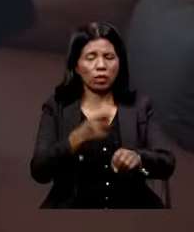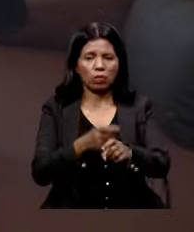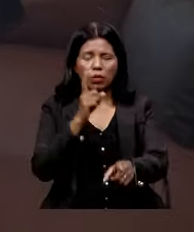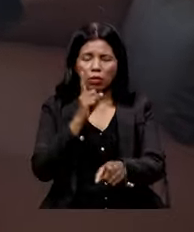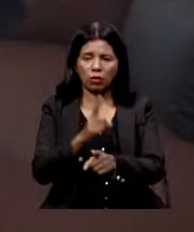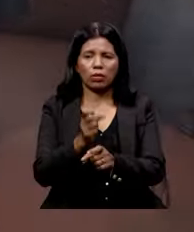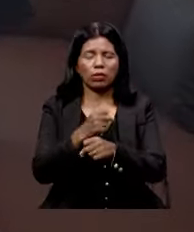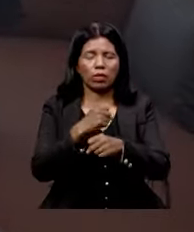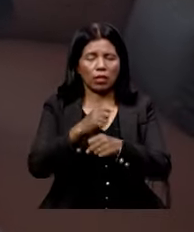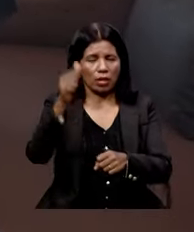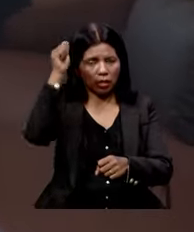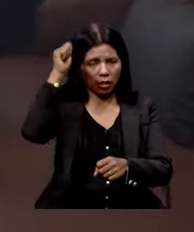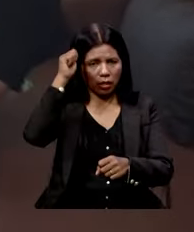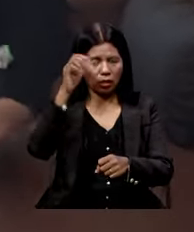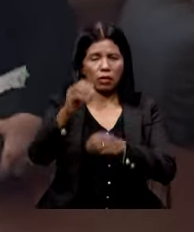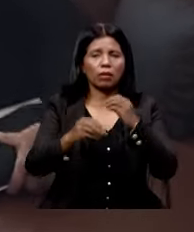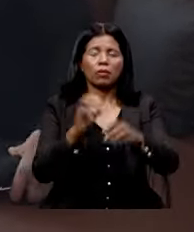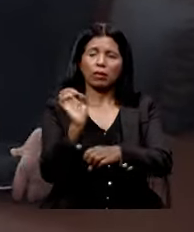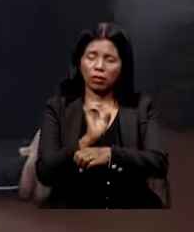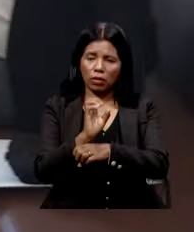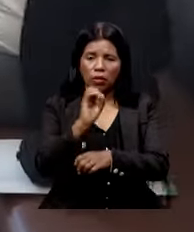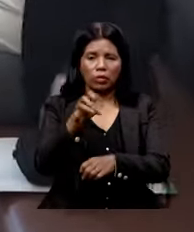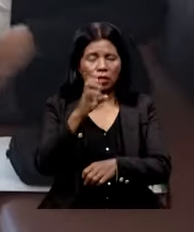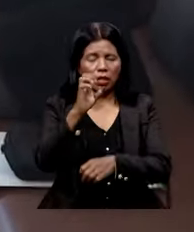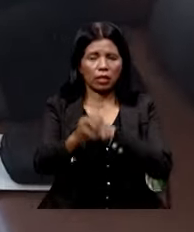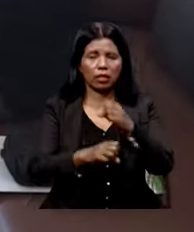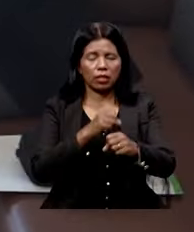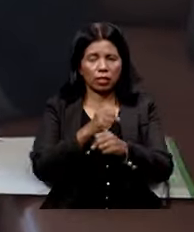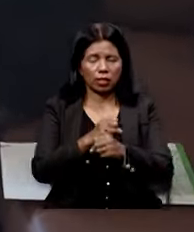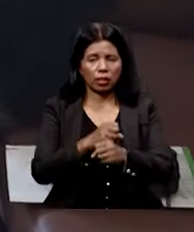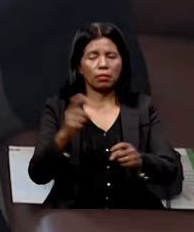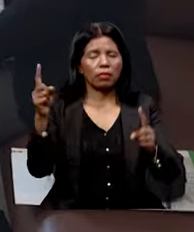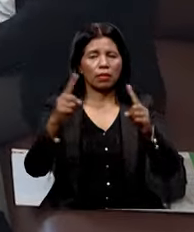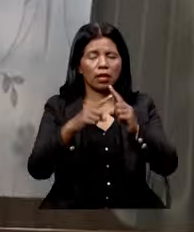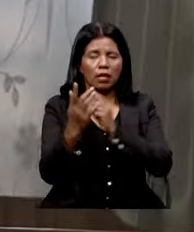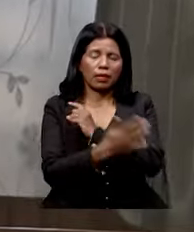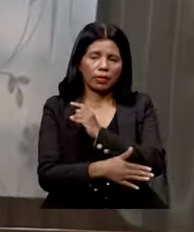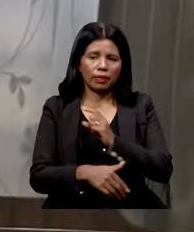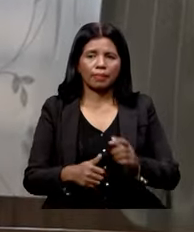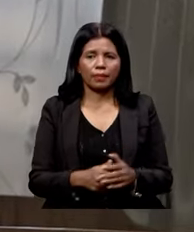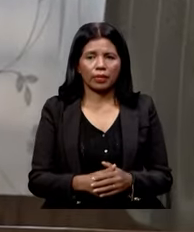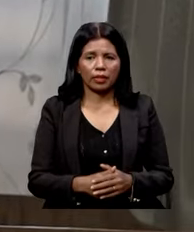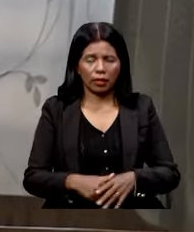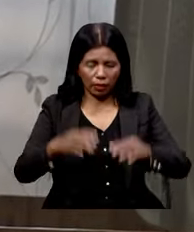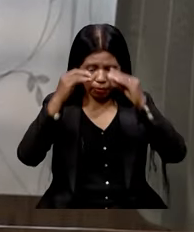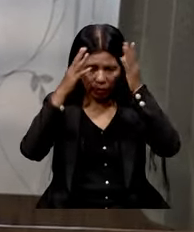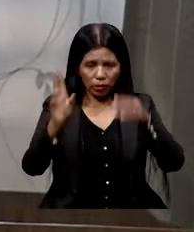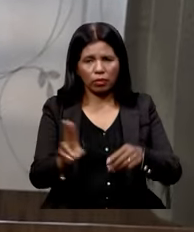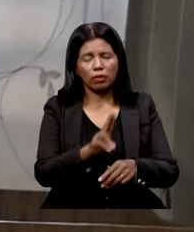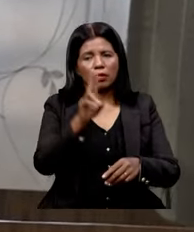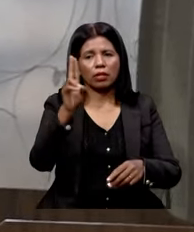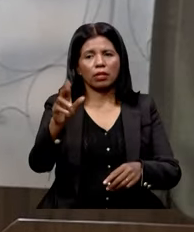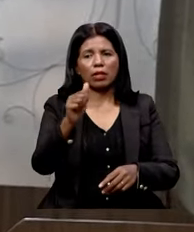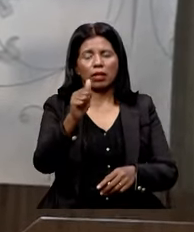onde ralo análise impacto econômico Orçamento Geral do Estado nien ba nação. Docente Universidade Nacional Timor-Leste,